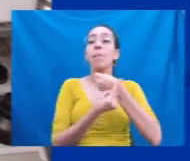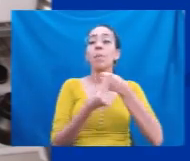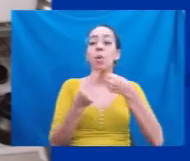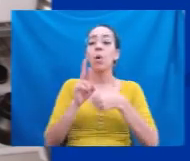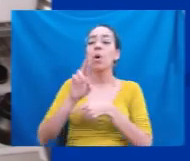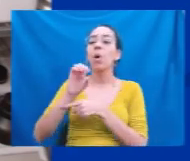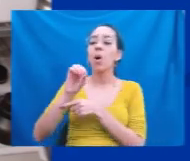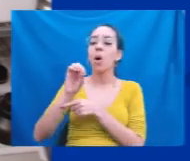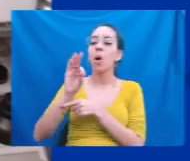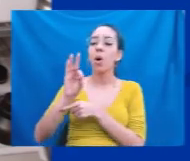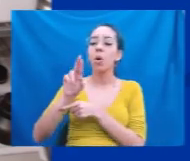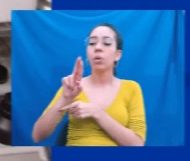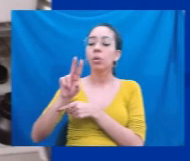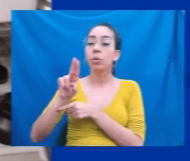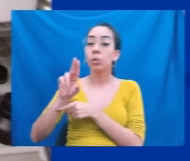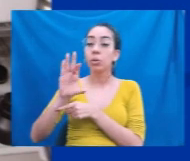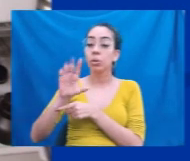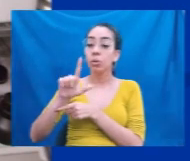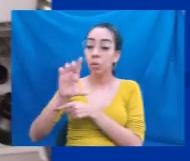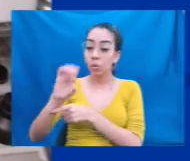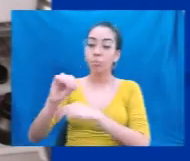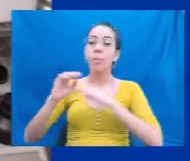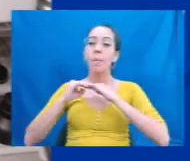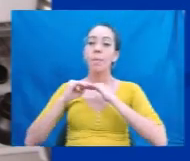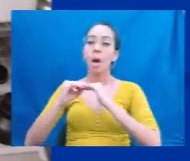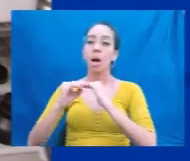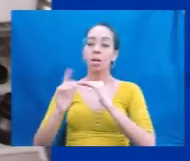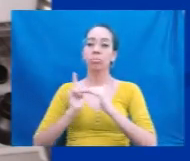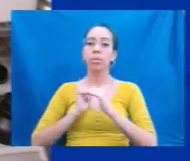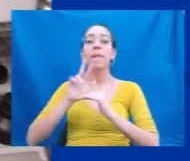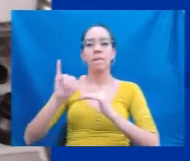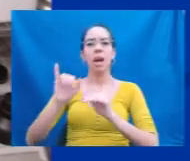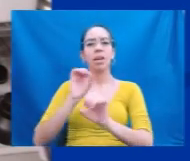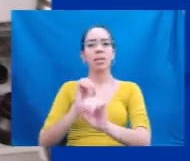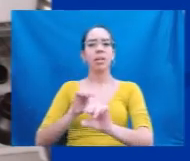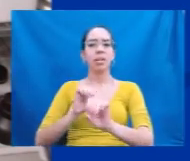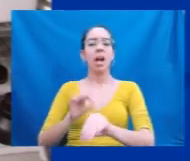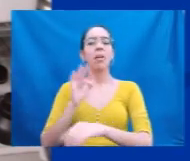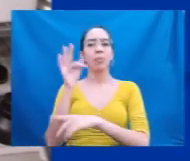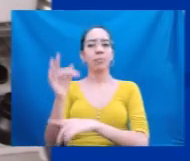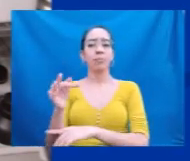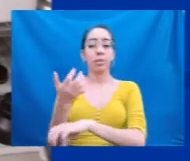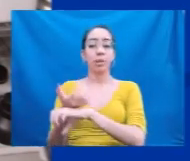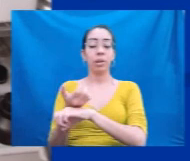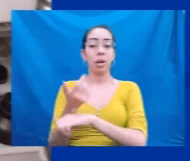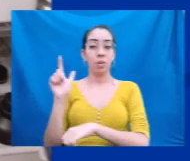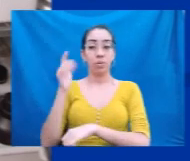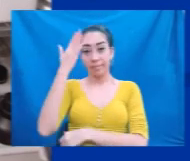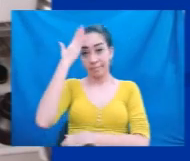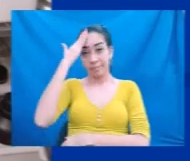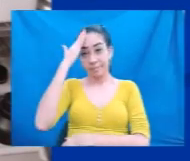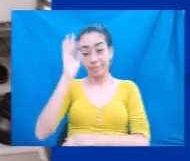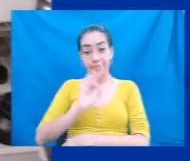gente vai ter padrões de rótulos que a gente vai ver em aulas mais à frente. O que é uma rotulagem? Que com certeza não é isso que a gente está vendo aqui,